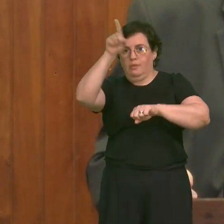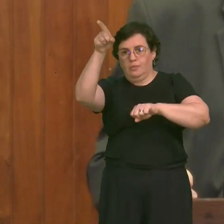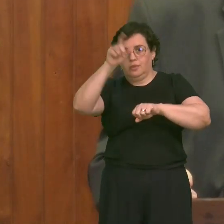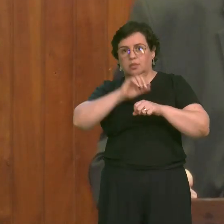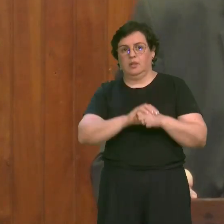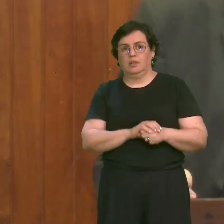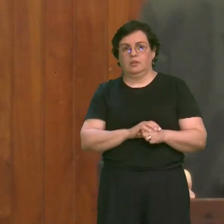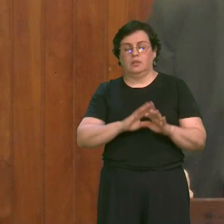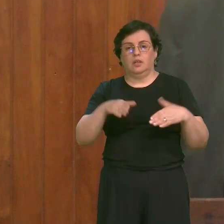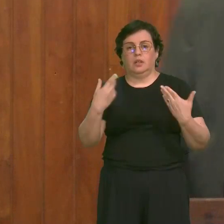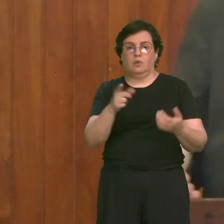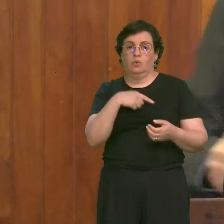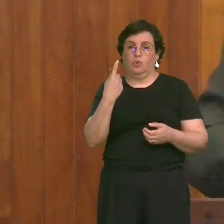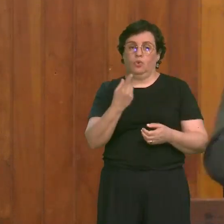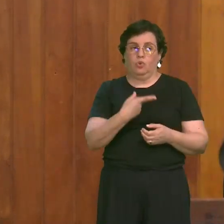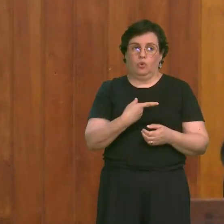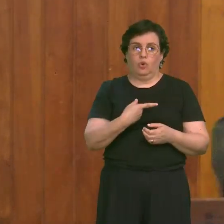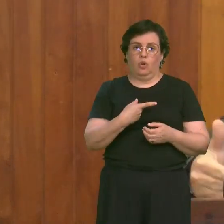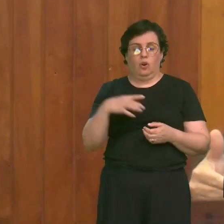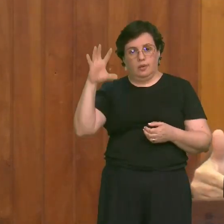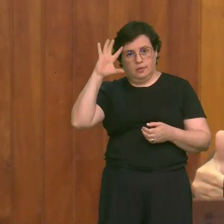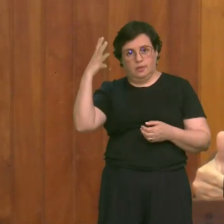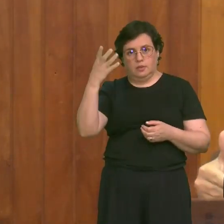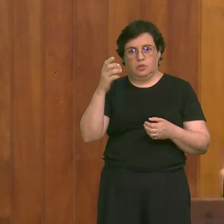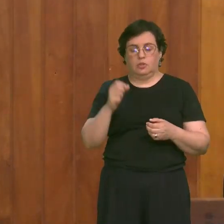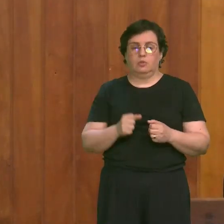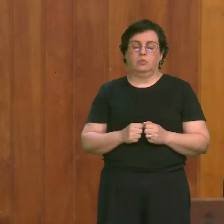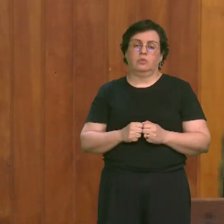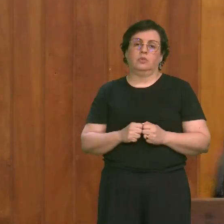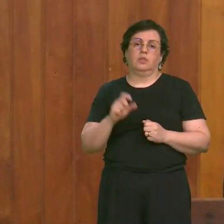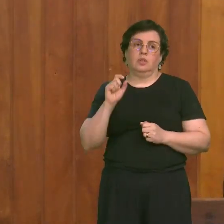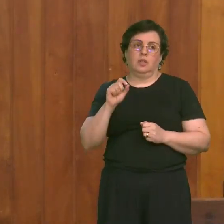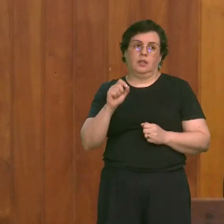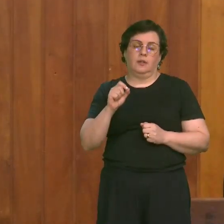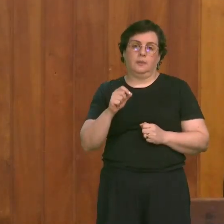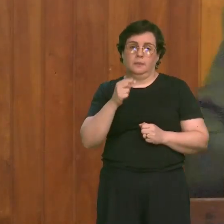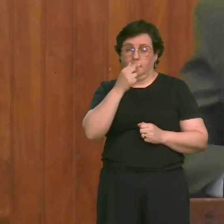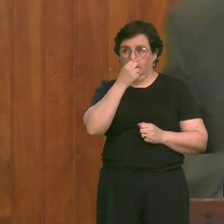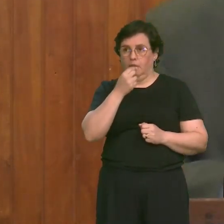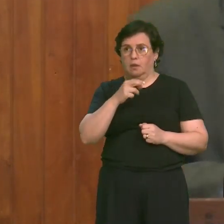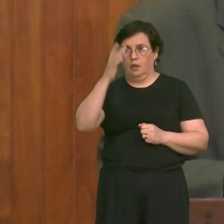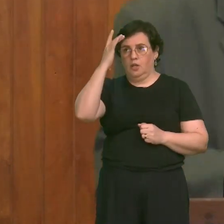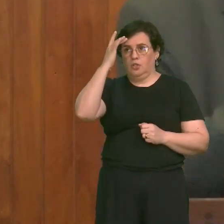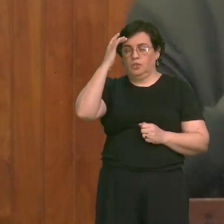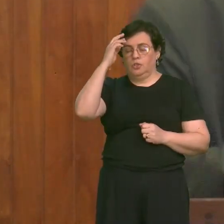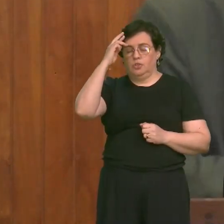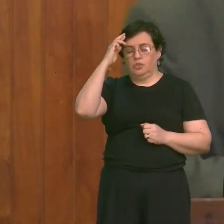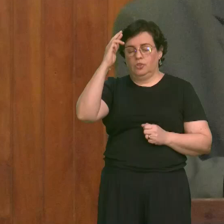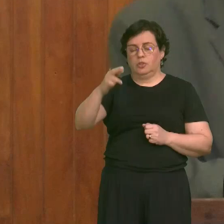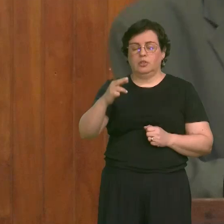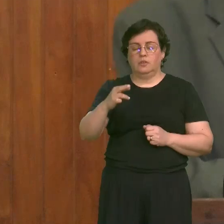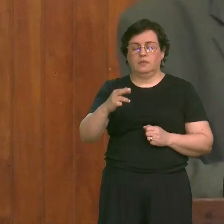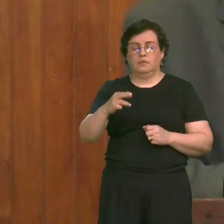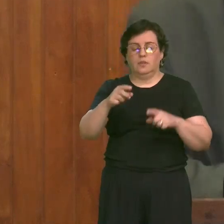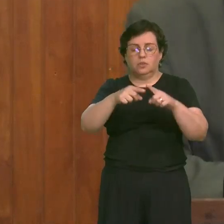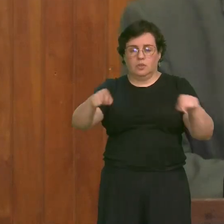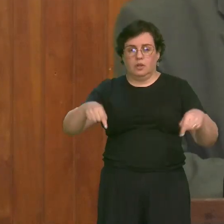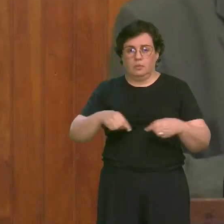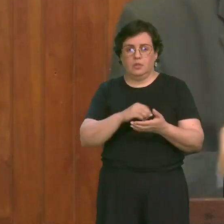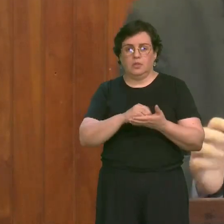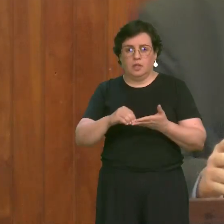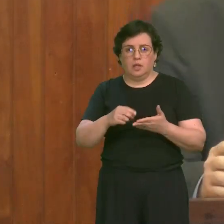e nós definimos com a garantia do Poder Executivo chefia de gabinete secretário de planejamento secretário de Finanças